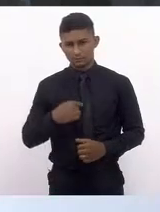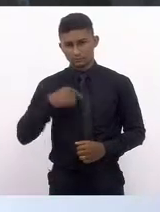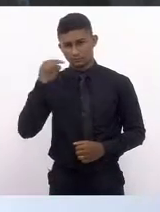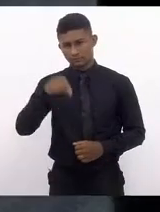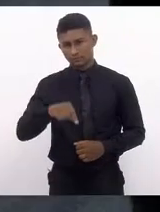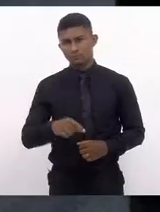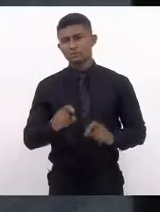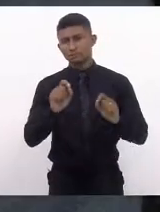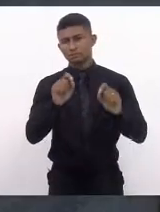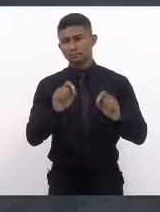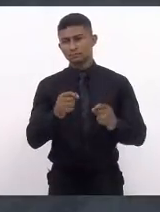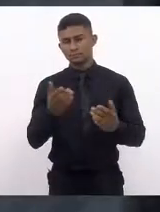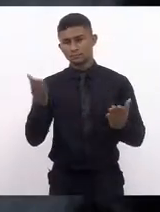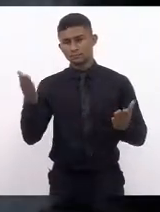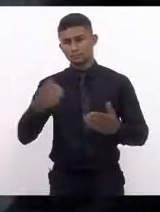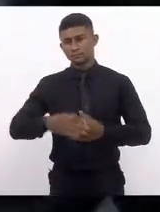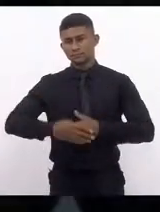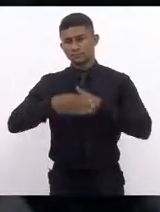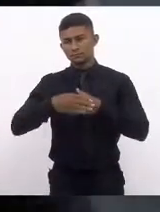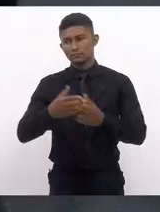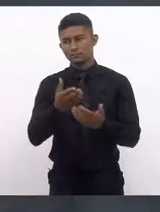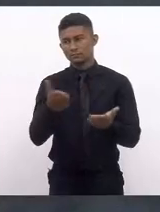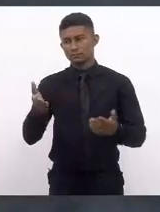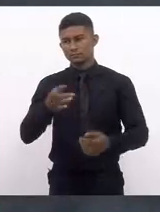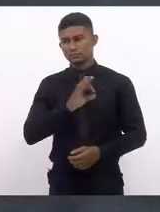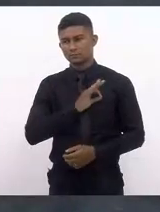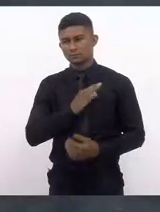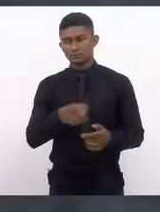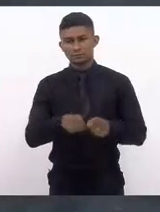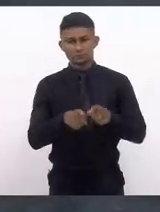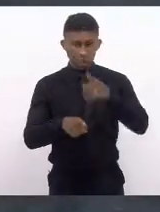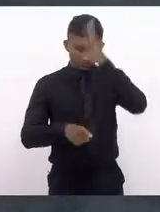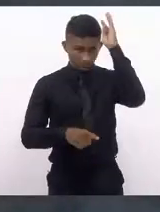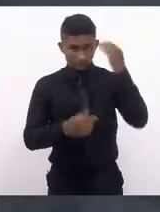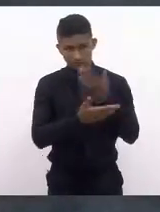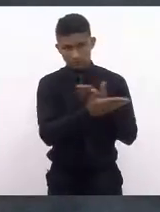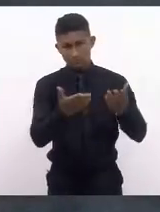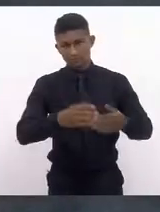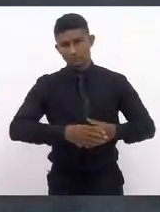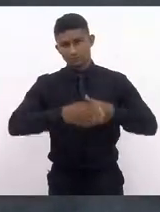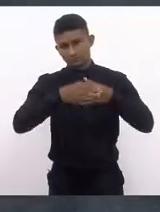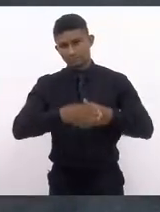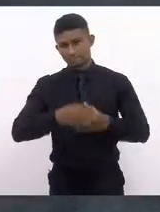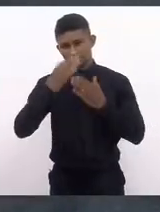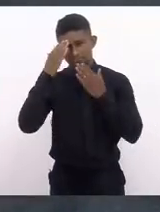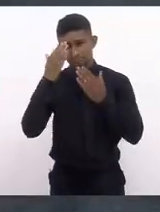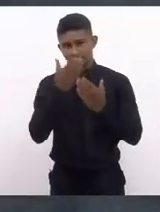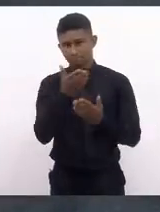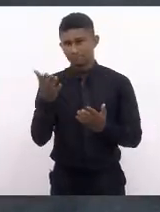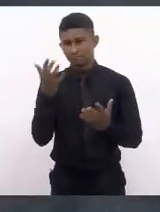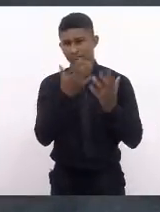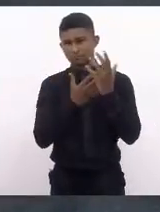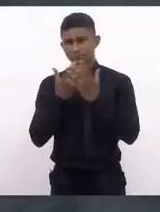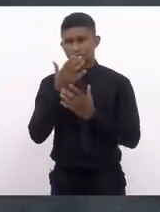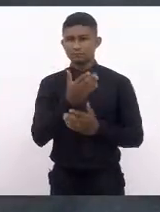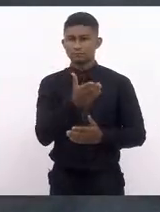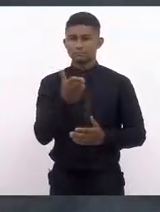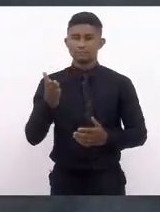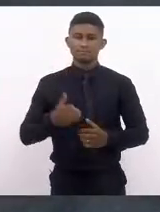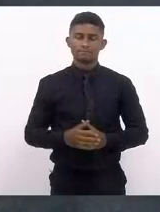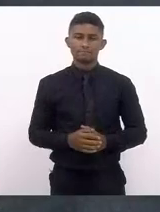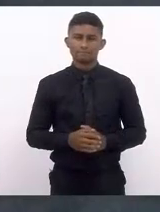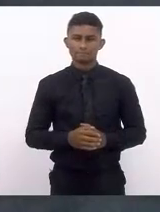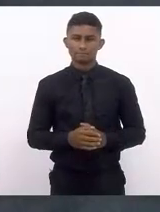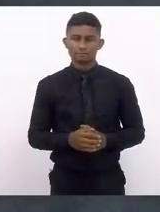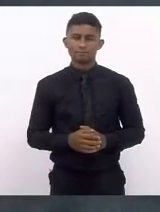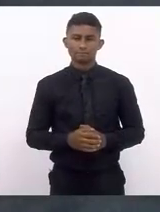aqui saudar os policiais militares dos Bombeiros Militares agradecer Esse belo hino que a gente de alguma